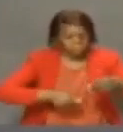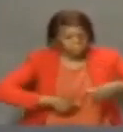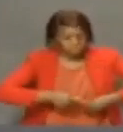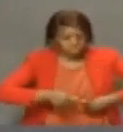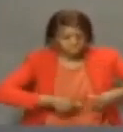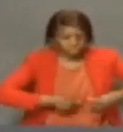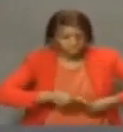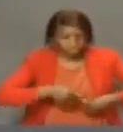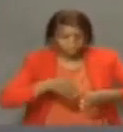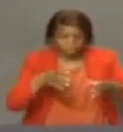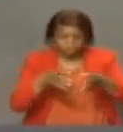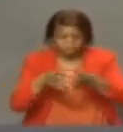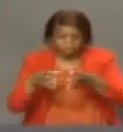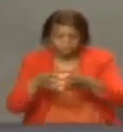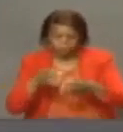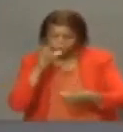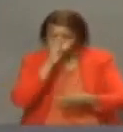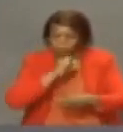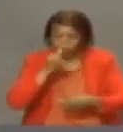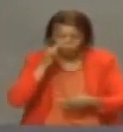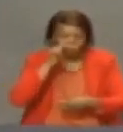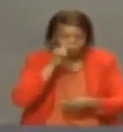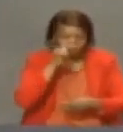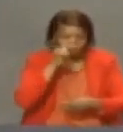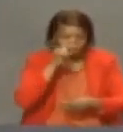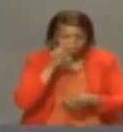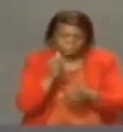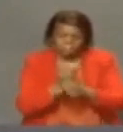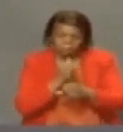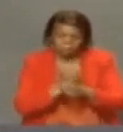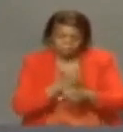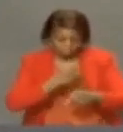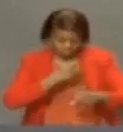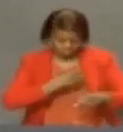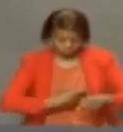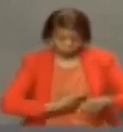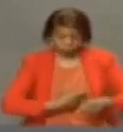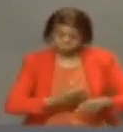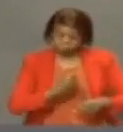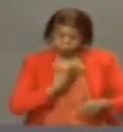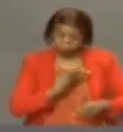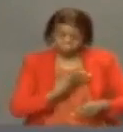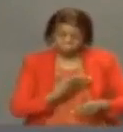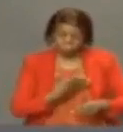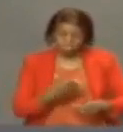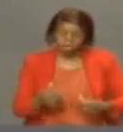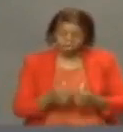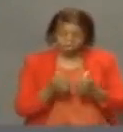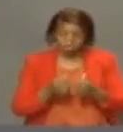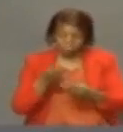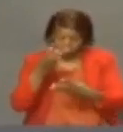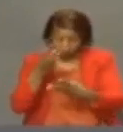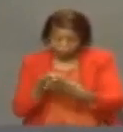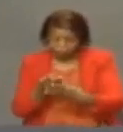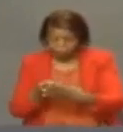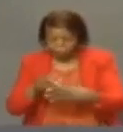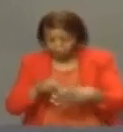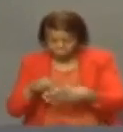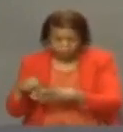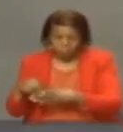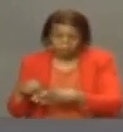situação que espero não voltar a acontecer bom caros camaradas